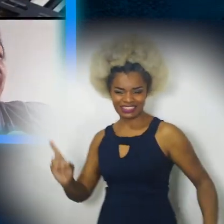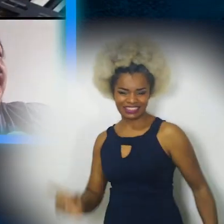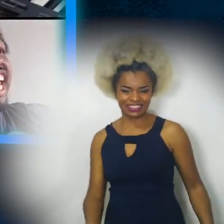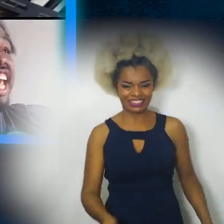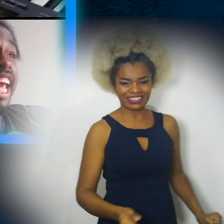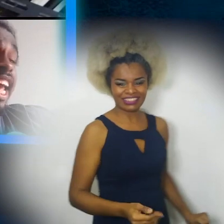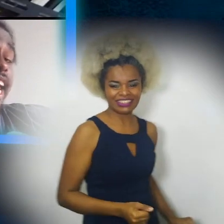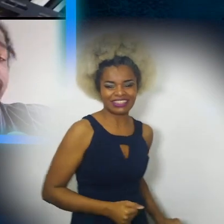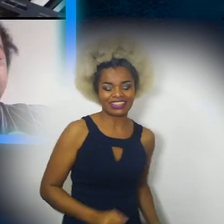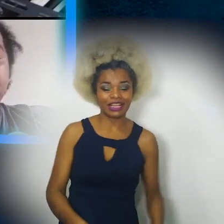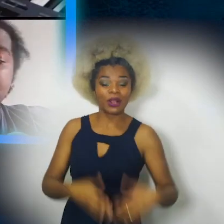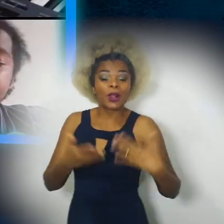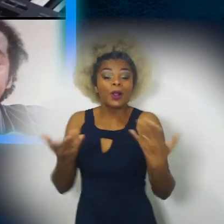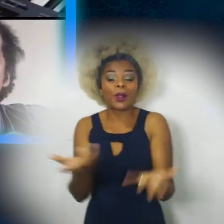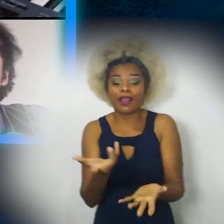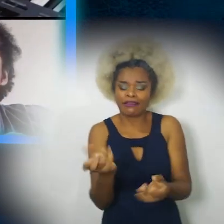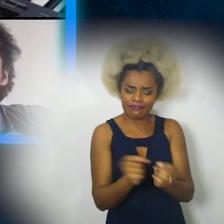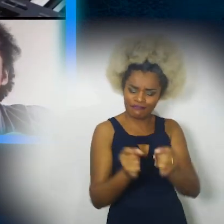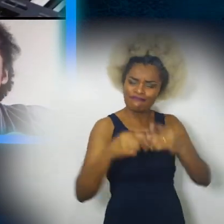diferente.